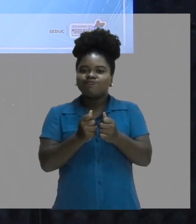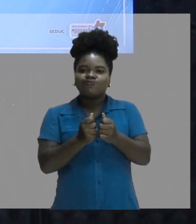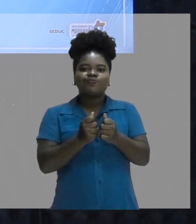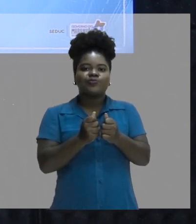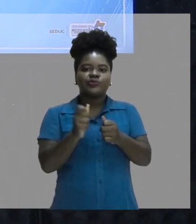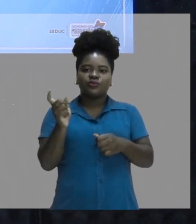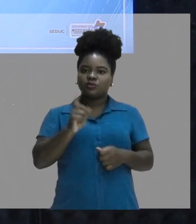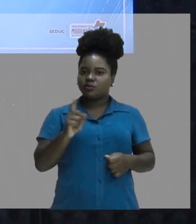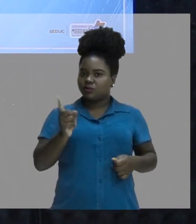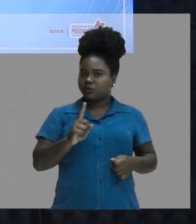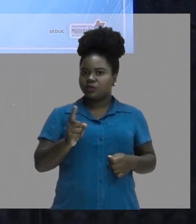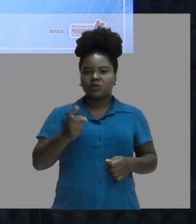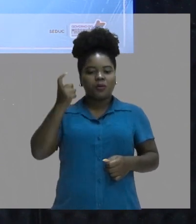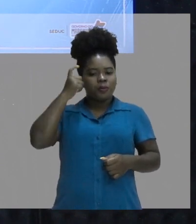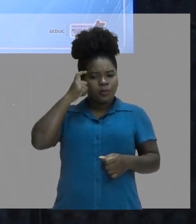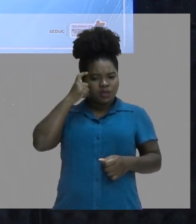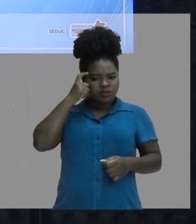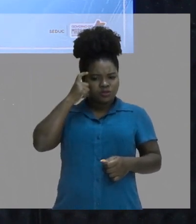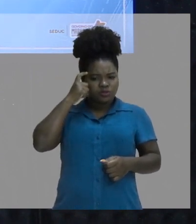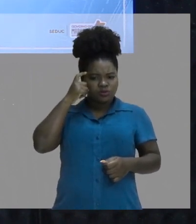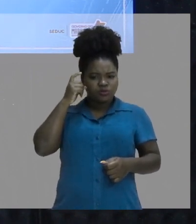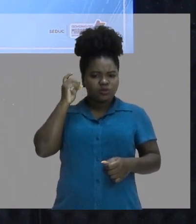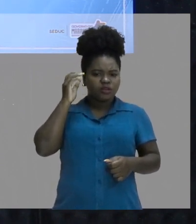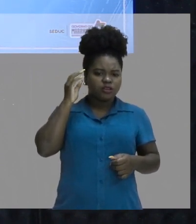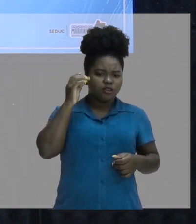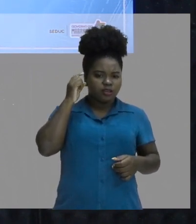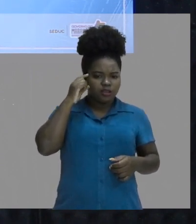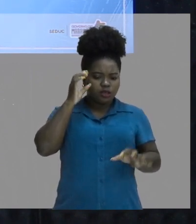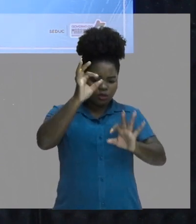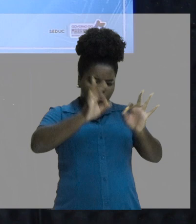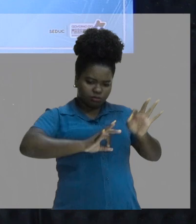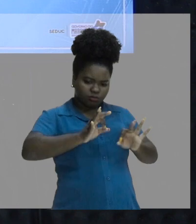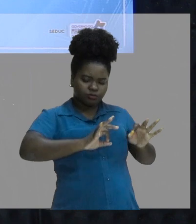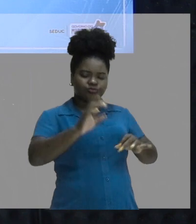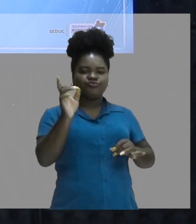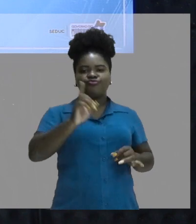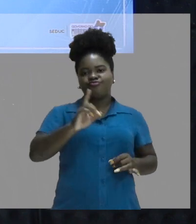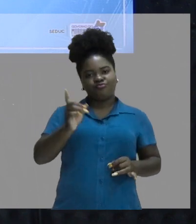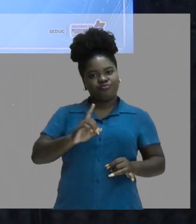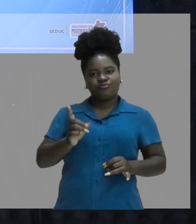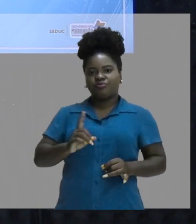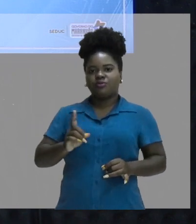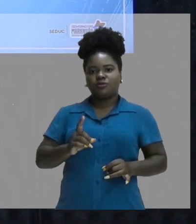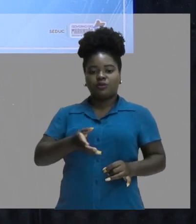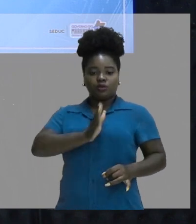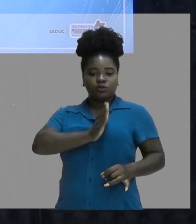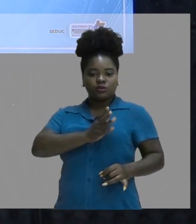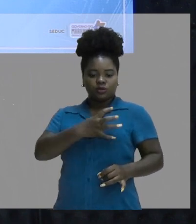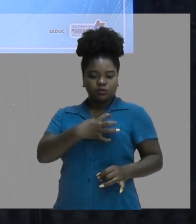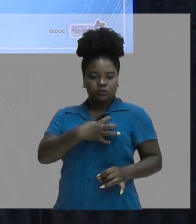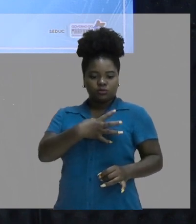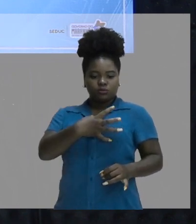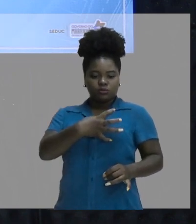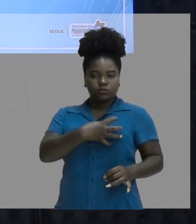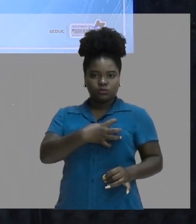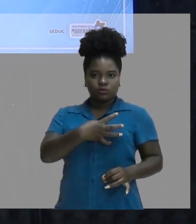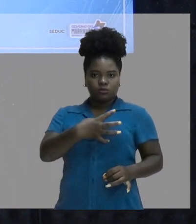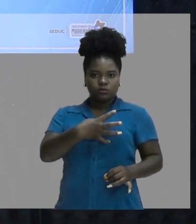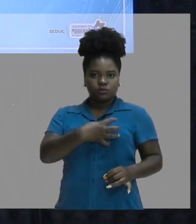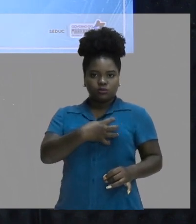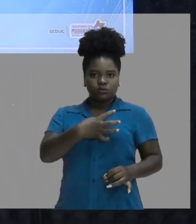que eu penso e faço. Não depende do nosso sistema nervoso central. Nosso coração ele bate de